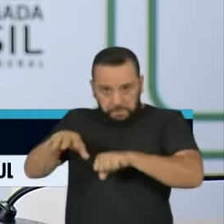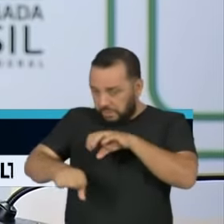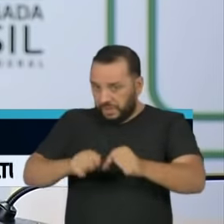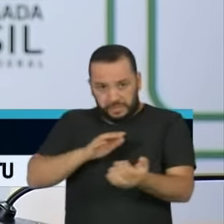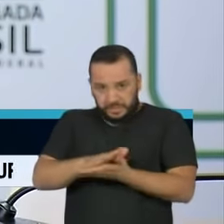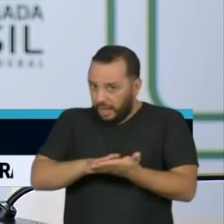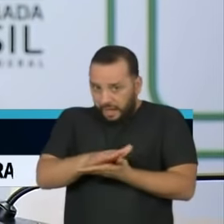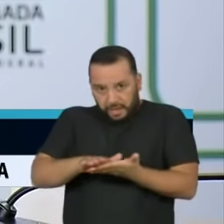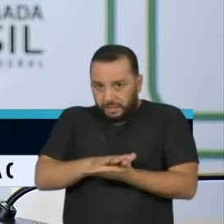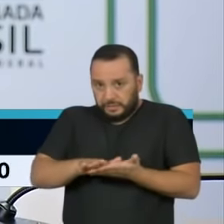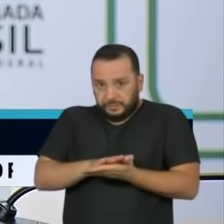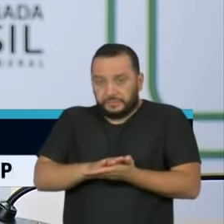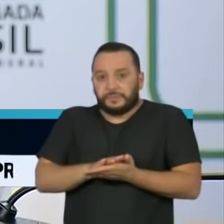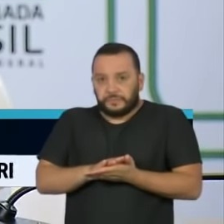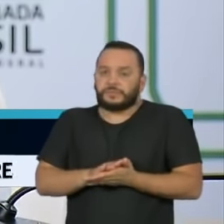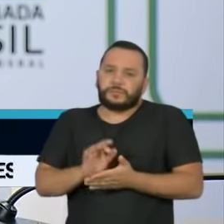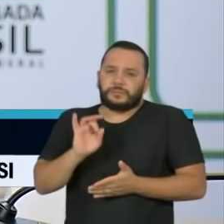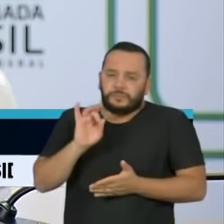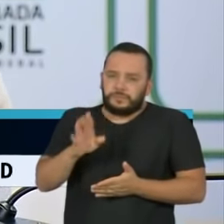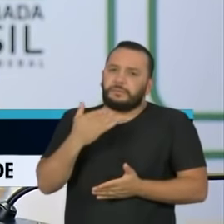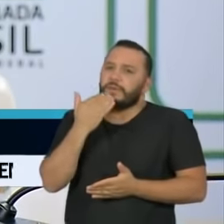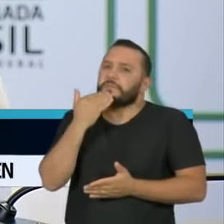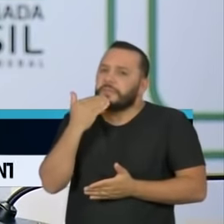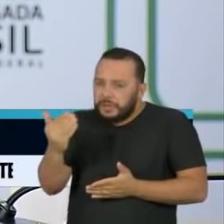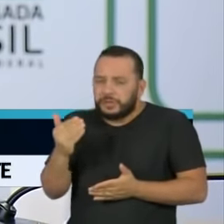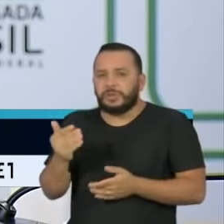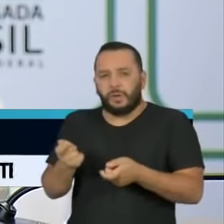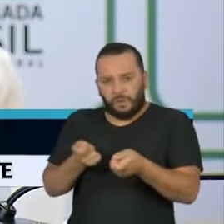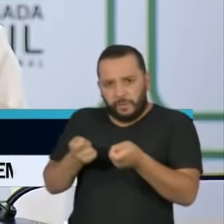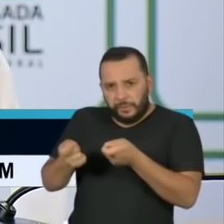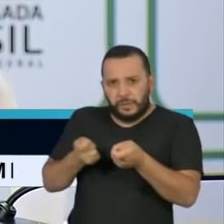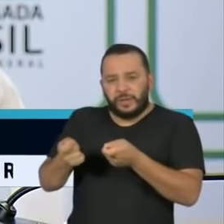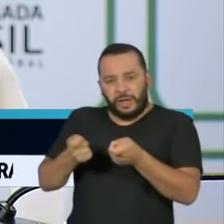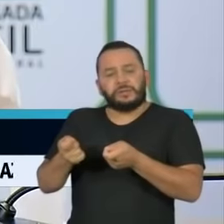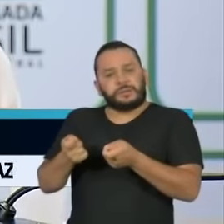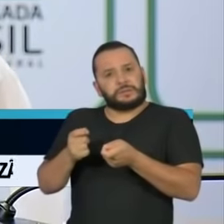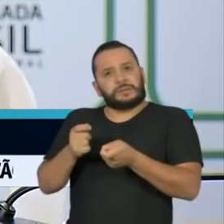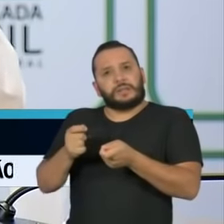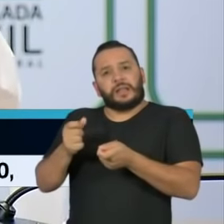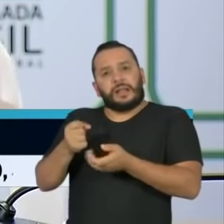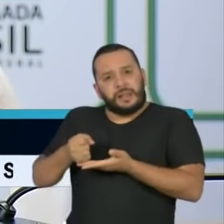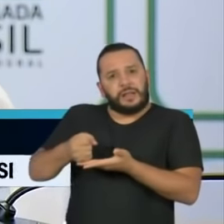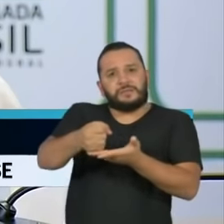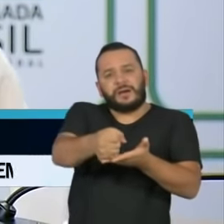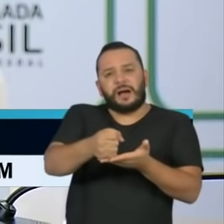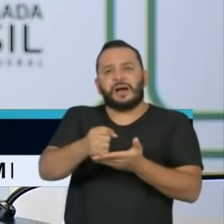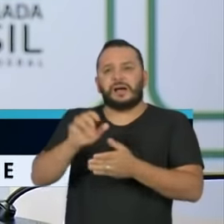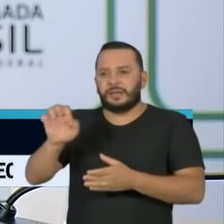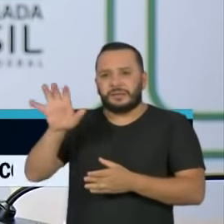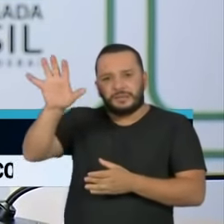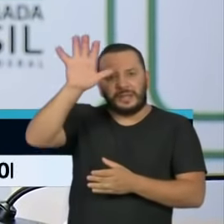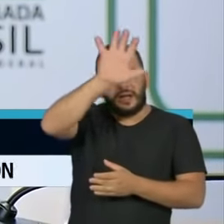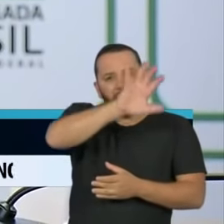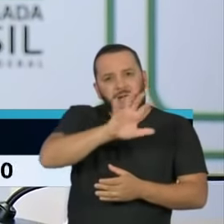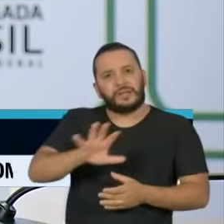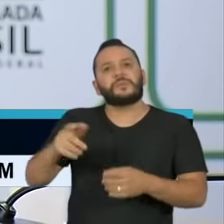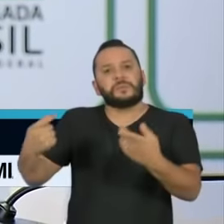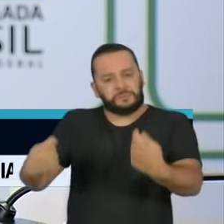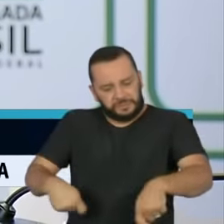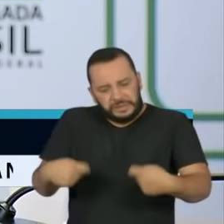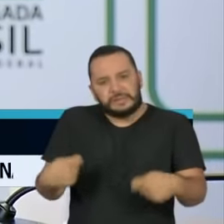Ela está sendo regulada para que possa ser direcionada para os estados, os municípios, os hospitais, onde haja